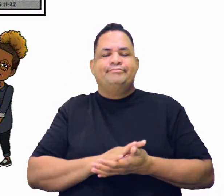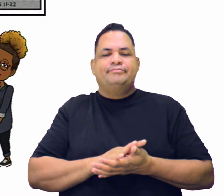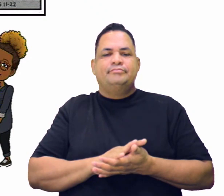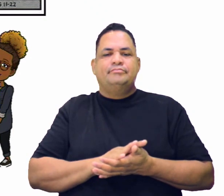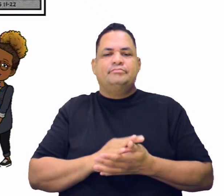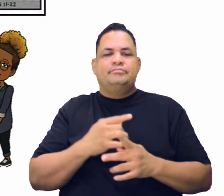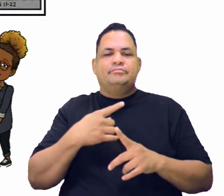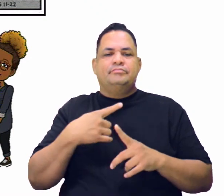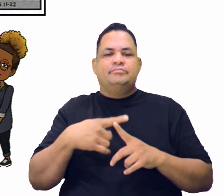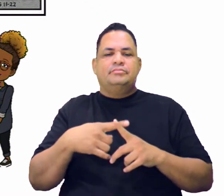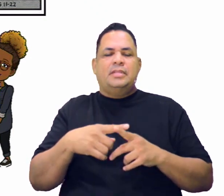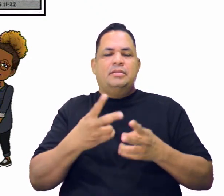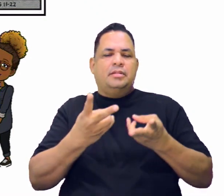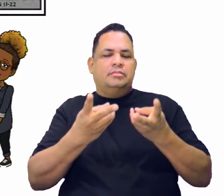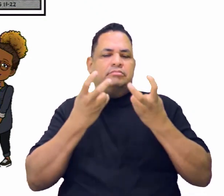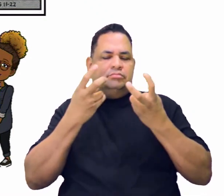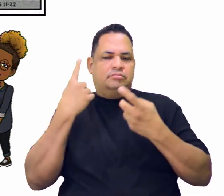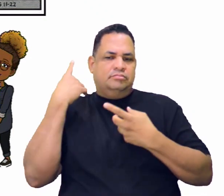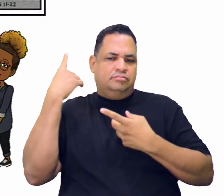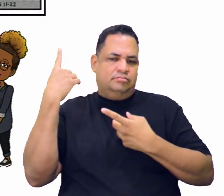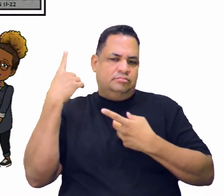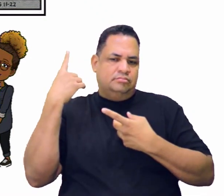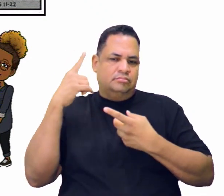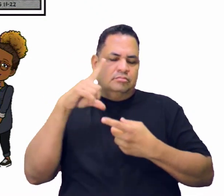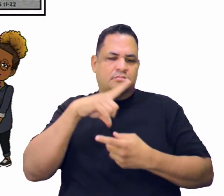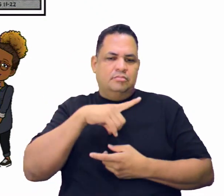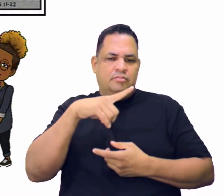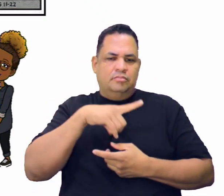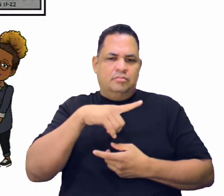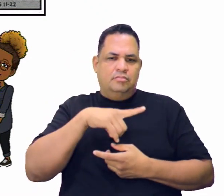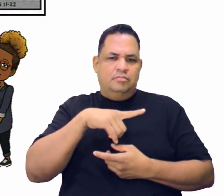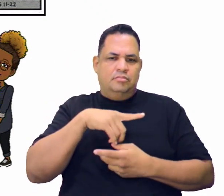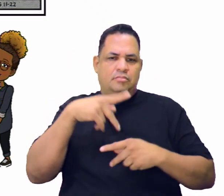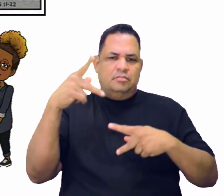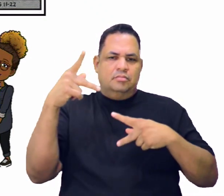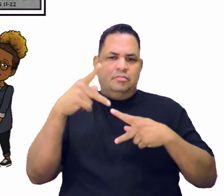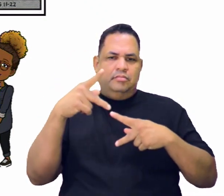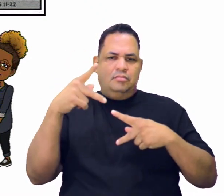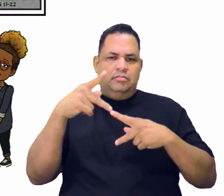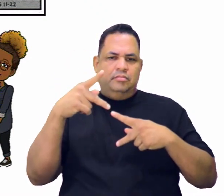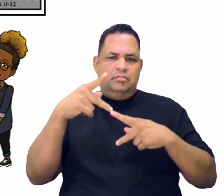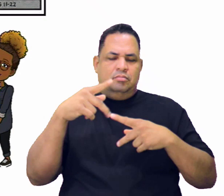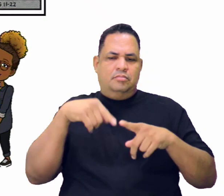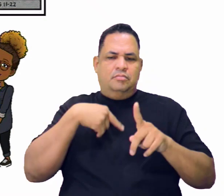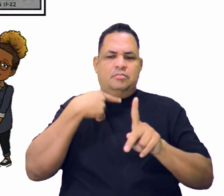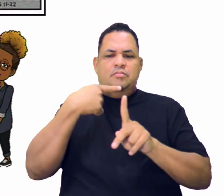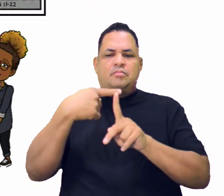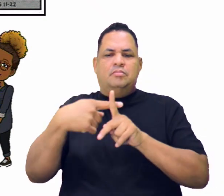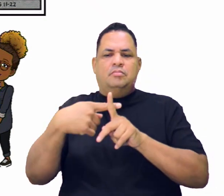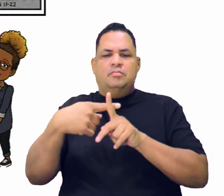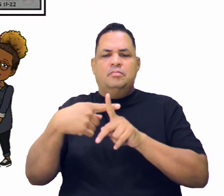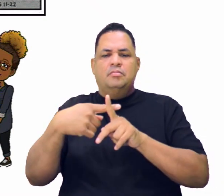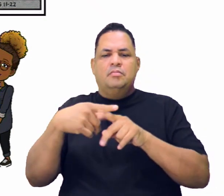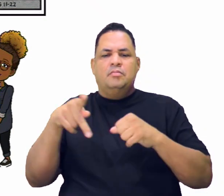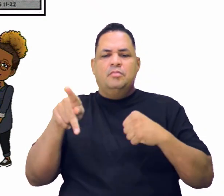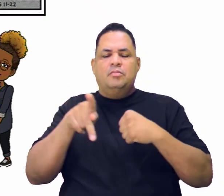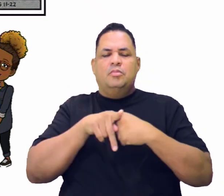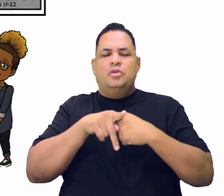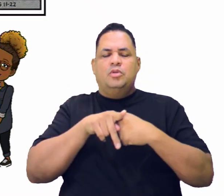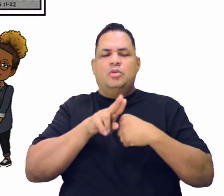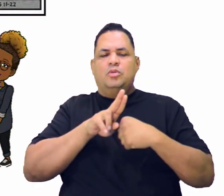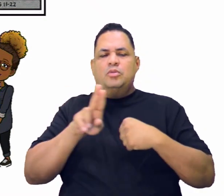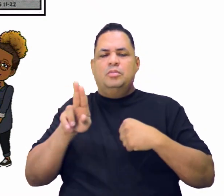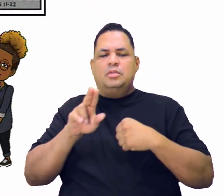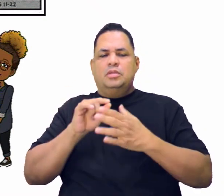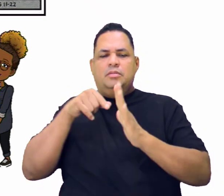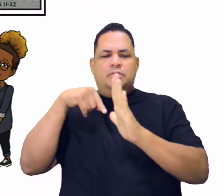aqui você já vai perceber que eu tenho preposição mais o pronome